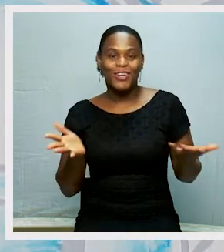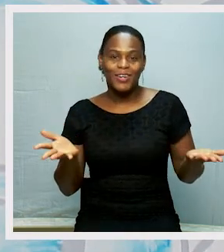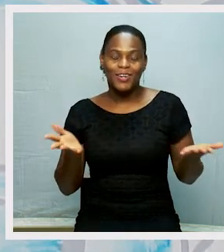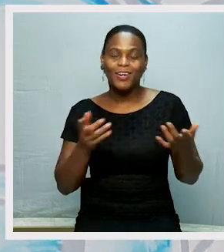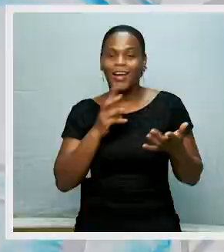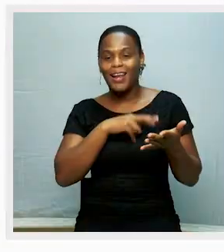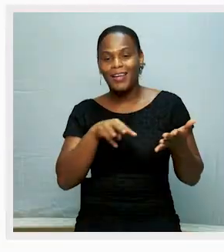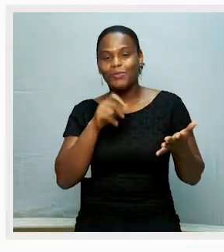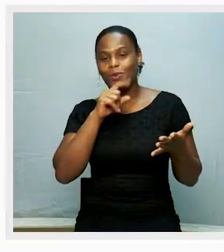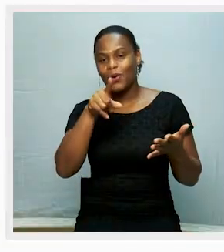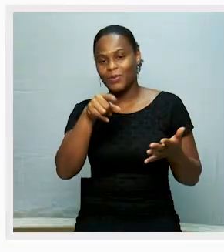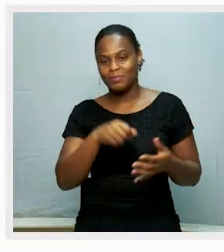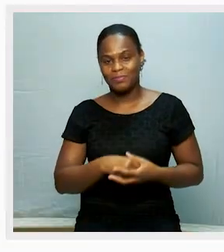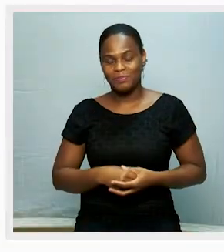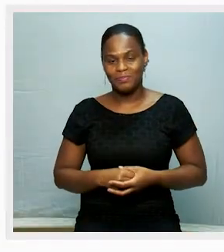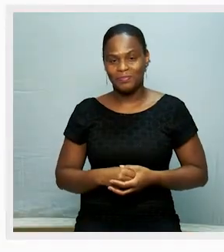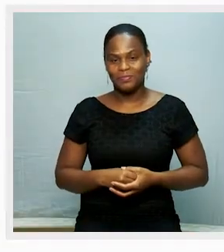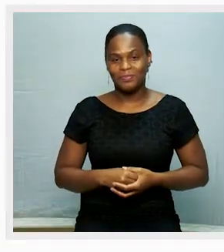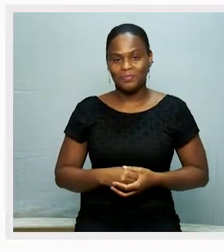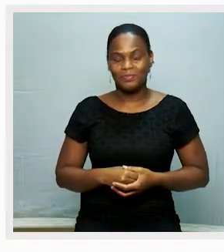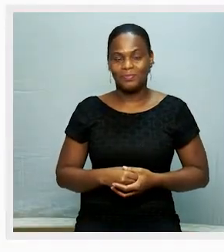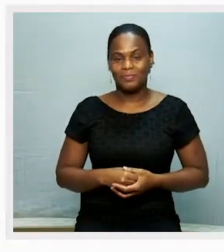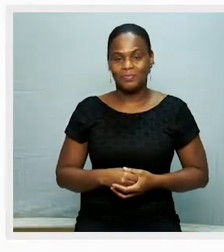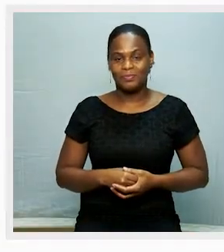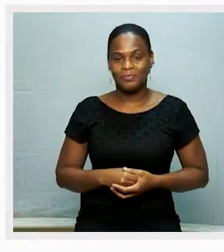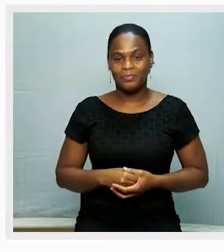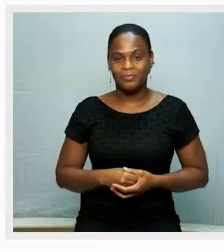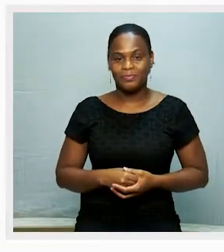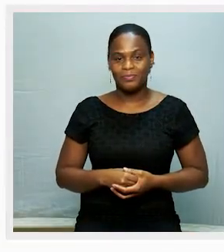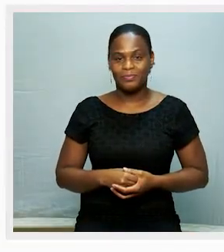e já! Podem ler.